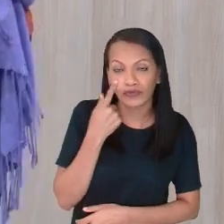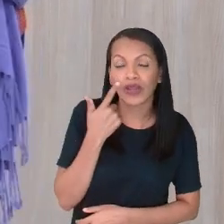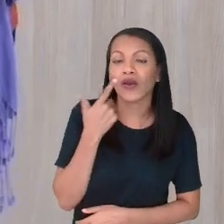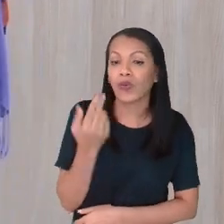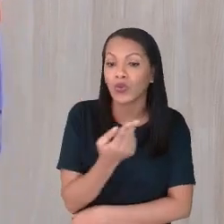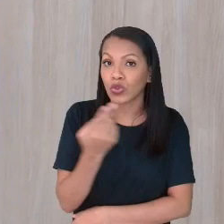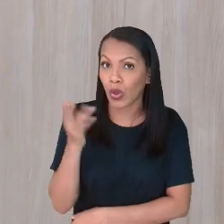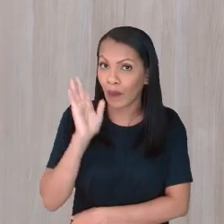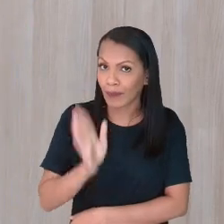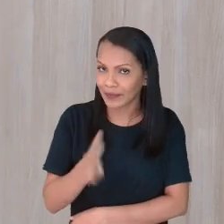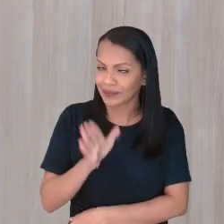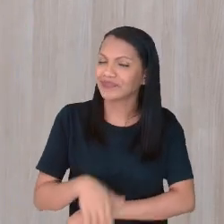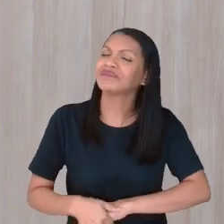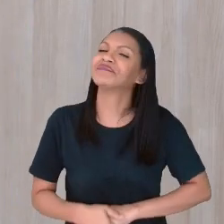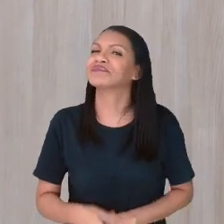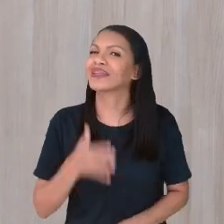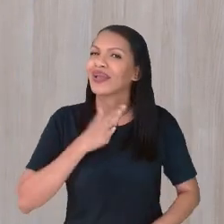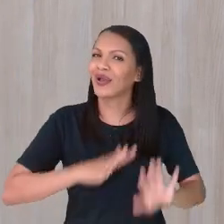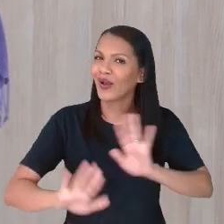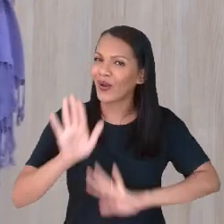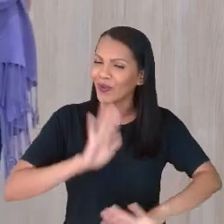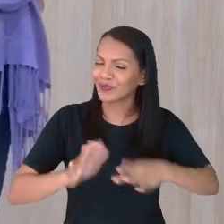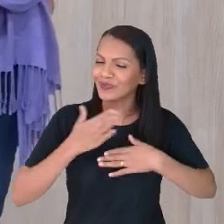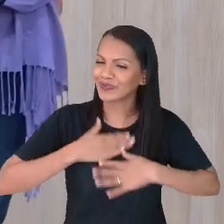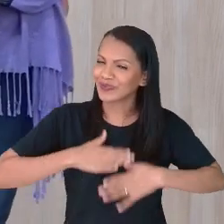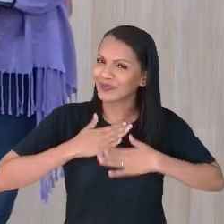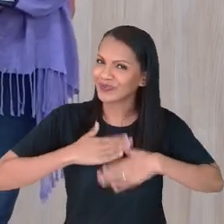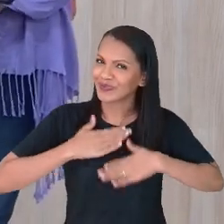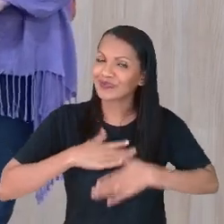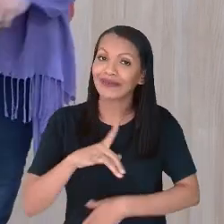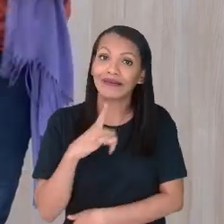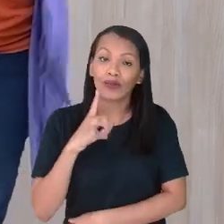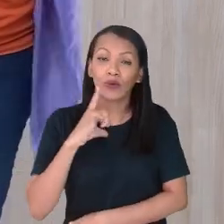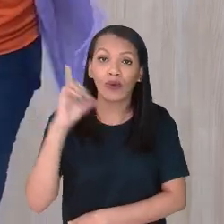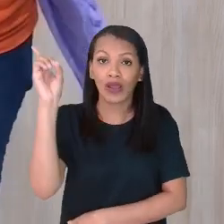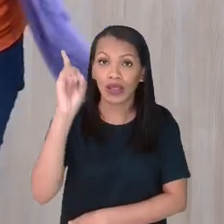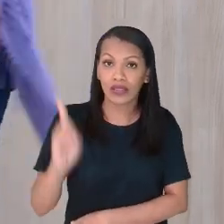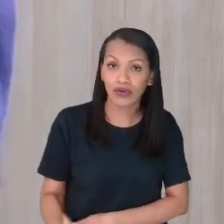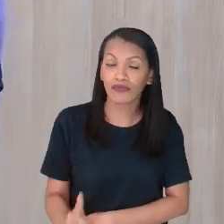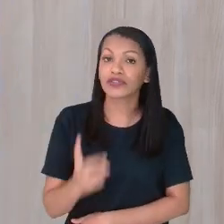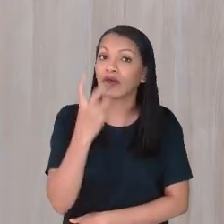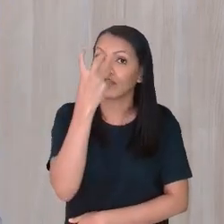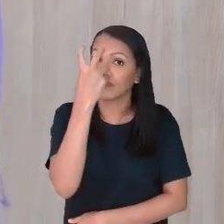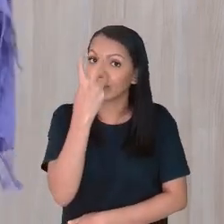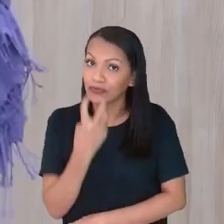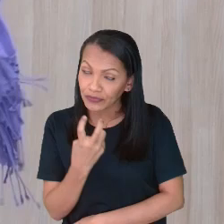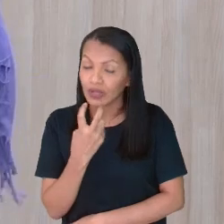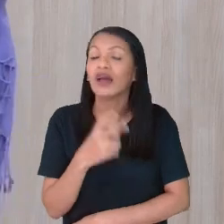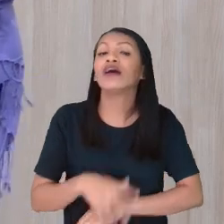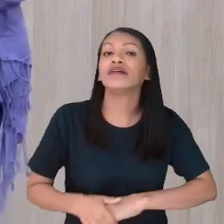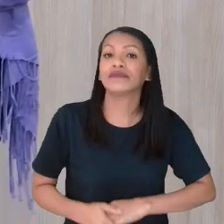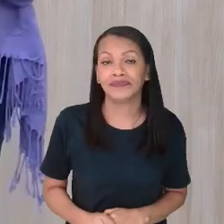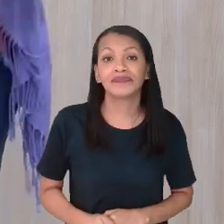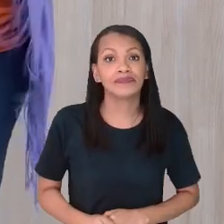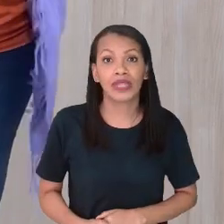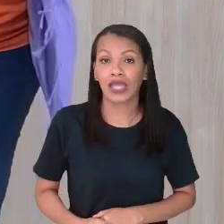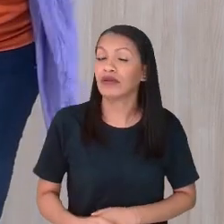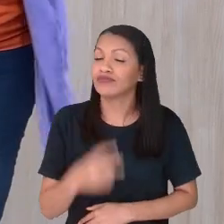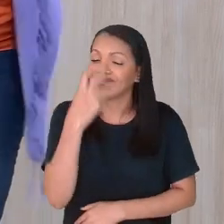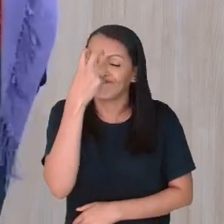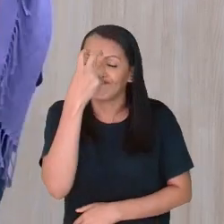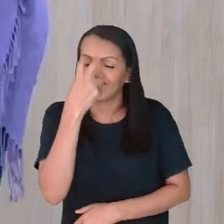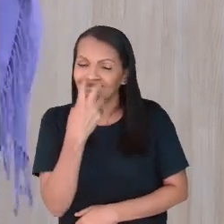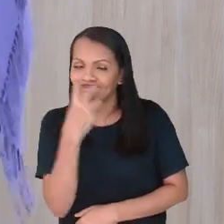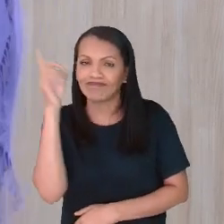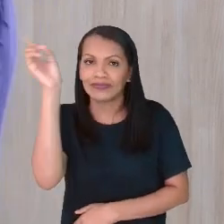já já, calma, né? Uma delas, ela tem a deficiência visual, né? O déficit visual, ela não